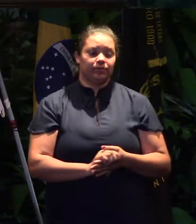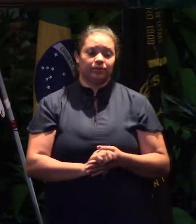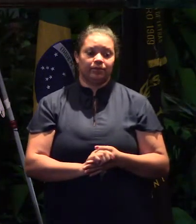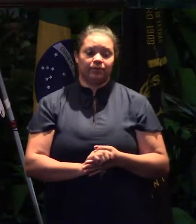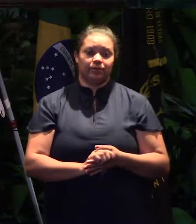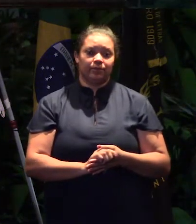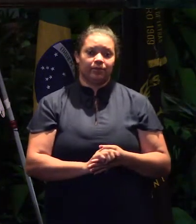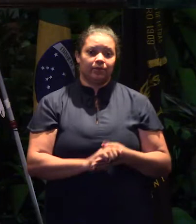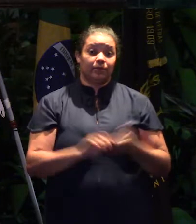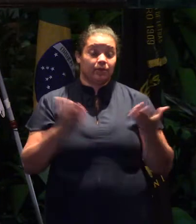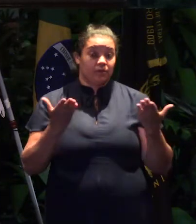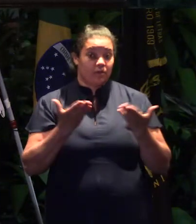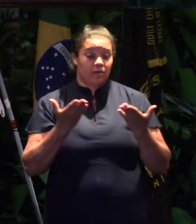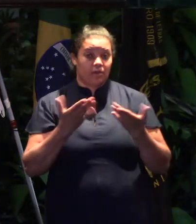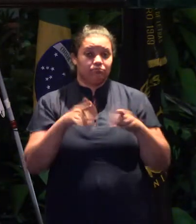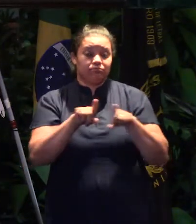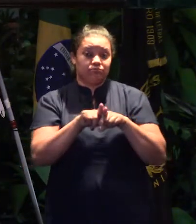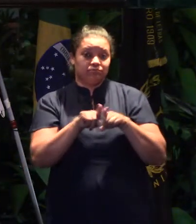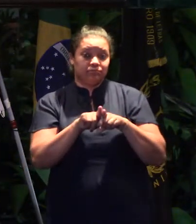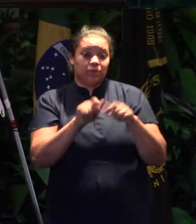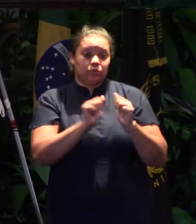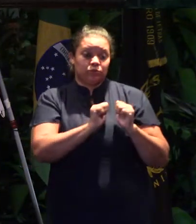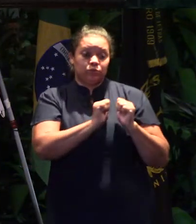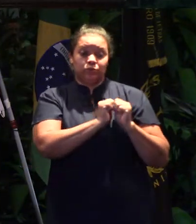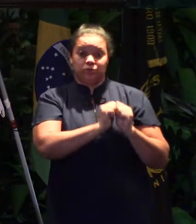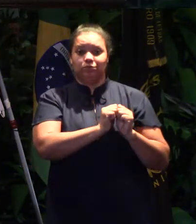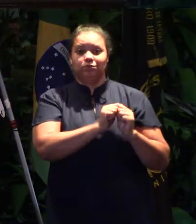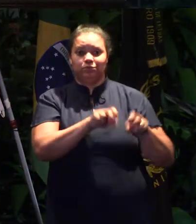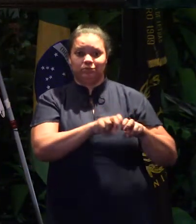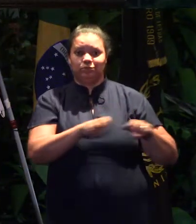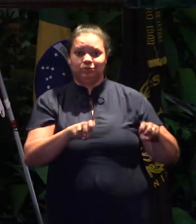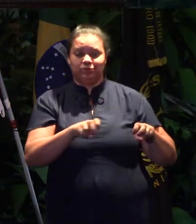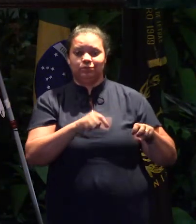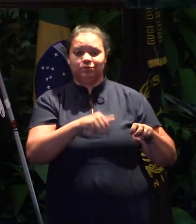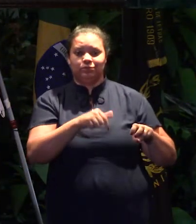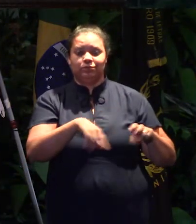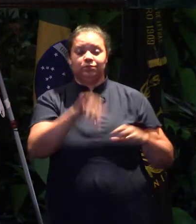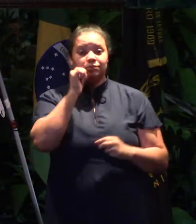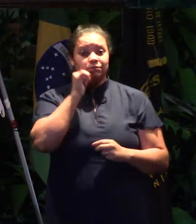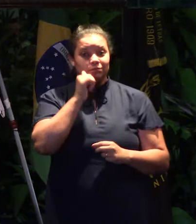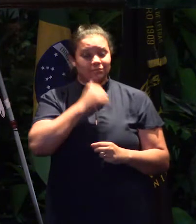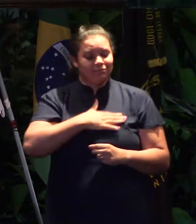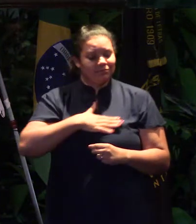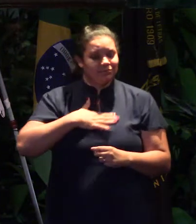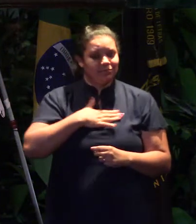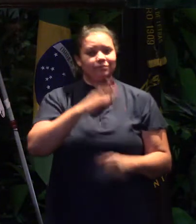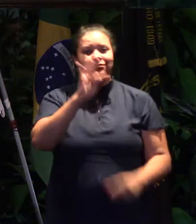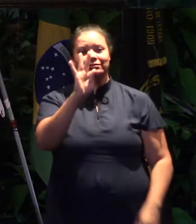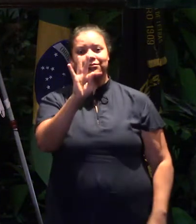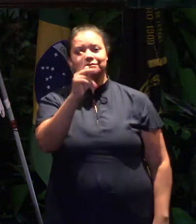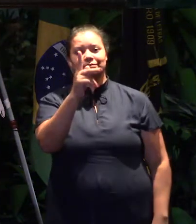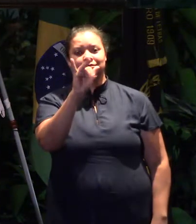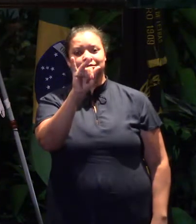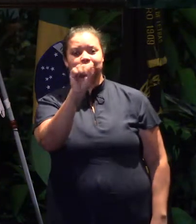E hoje, para compor essa mesa, nós temos também a nossa querida poeta Thaís Guimarães, que